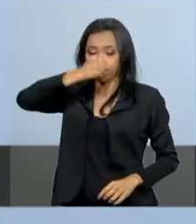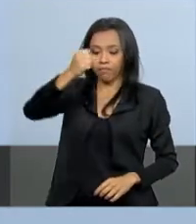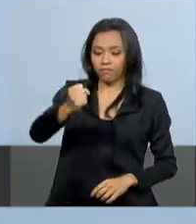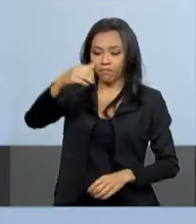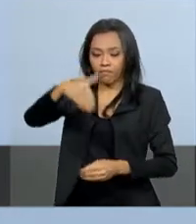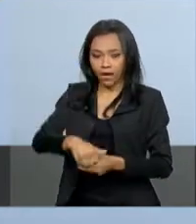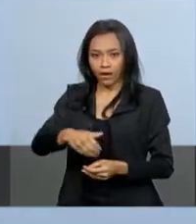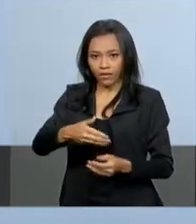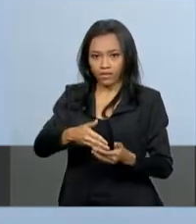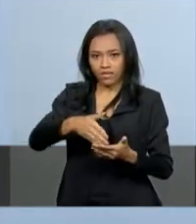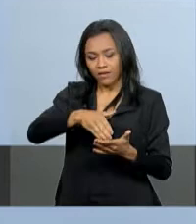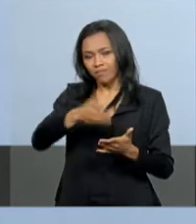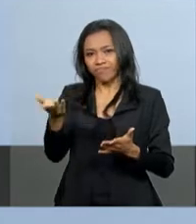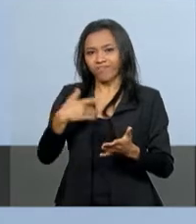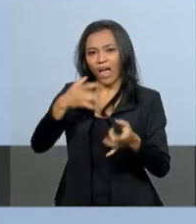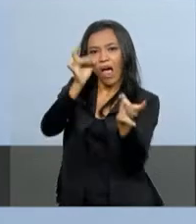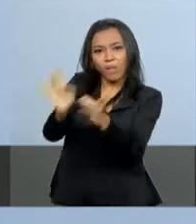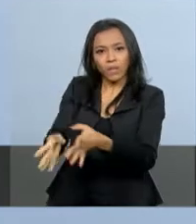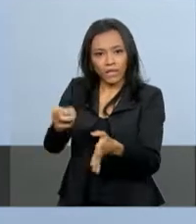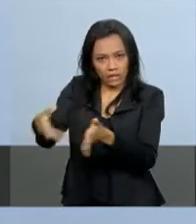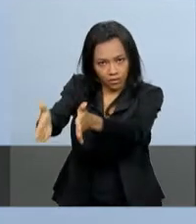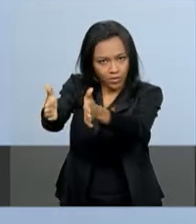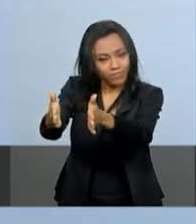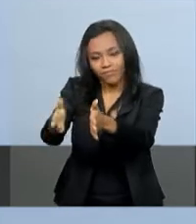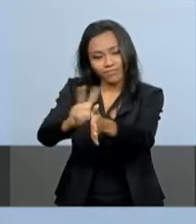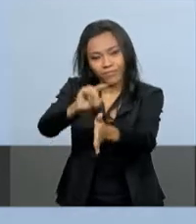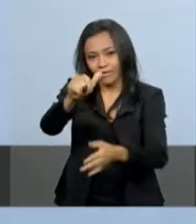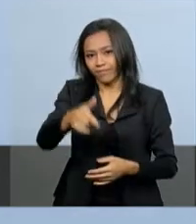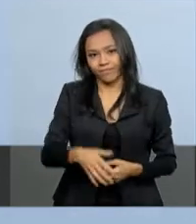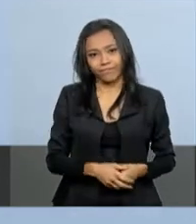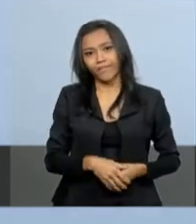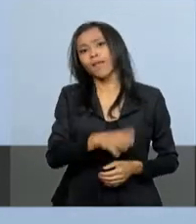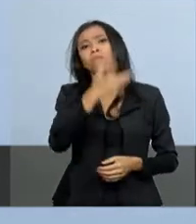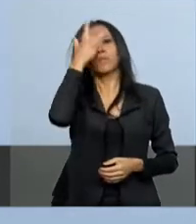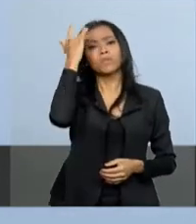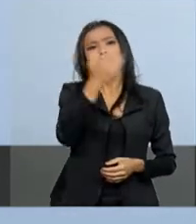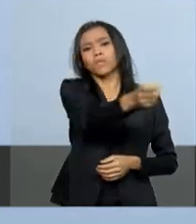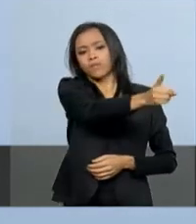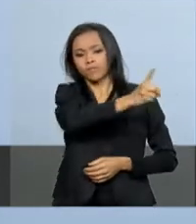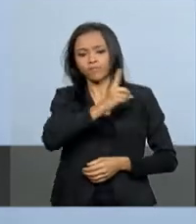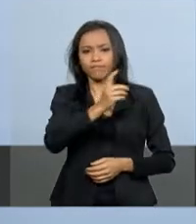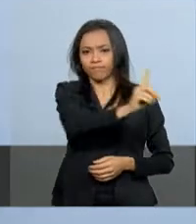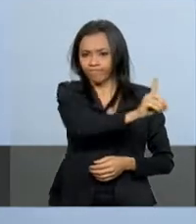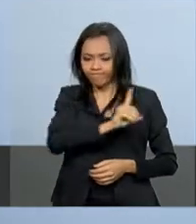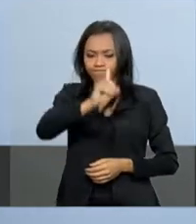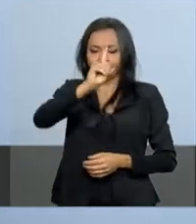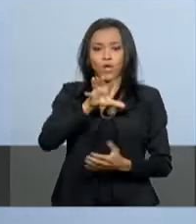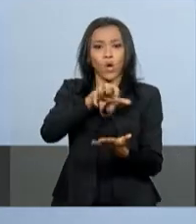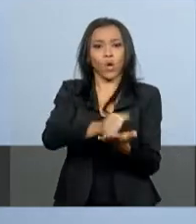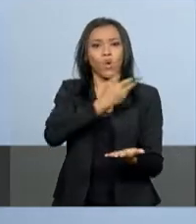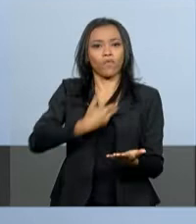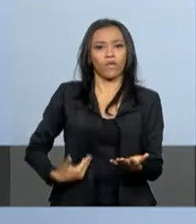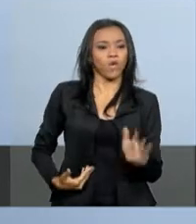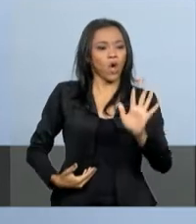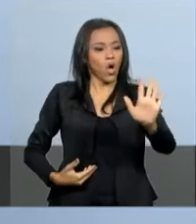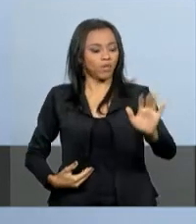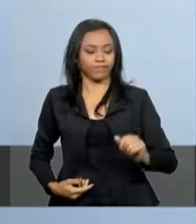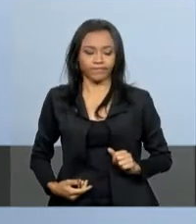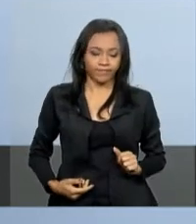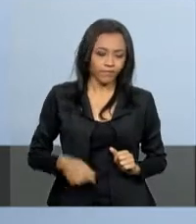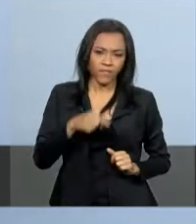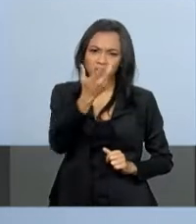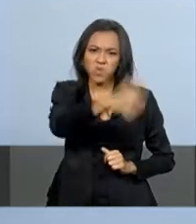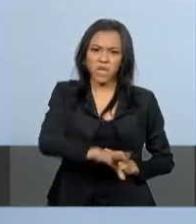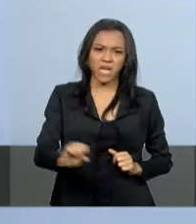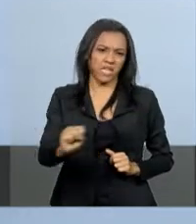desse caminho que é que poderá fazê lo haverá alguém que chegará ao governo federal e aqui eu não quero essa inflação é